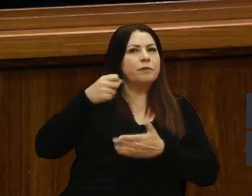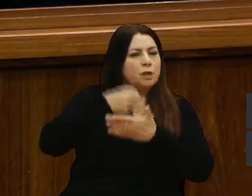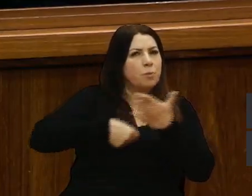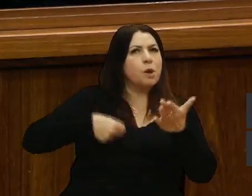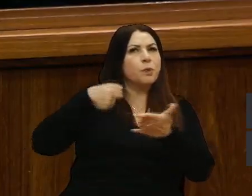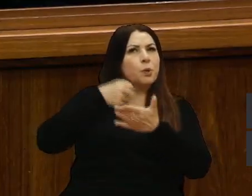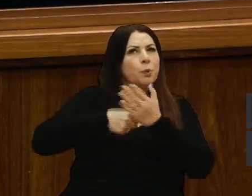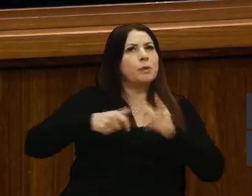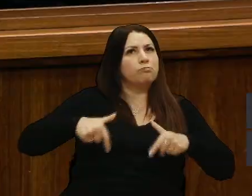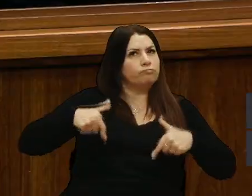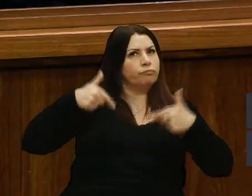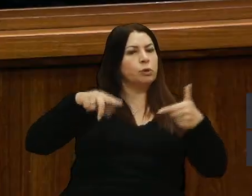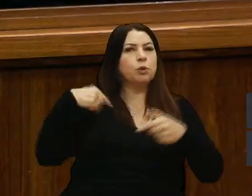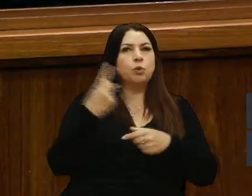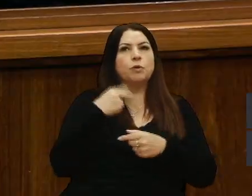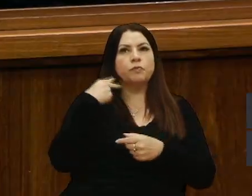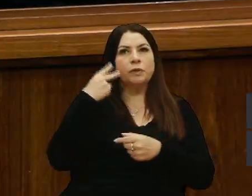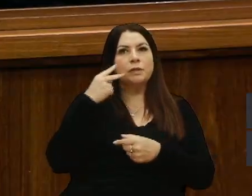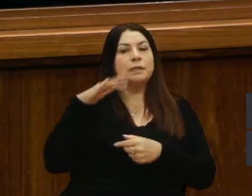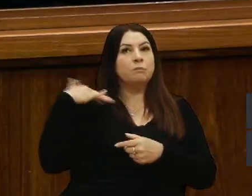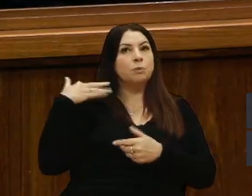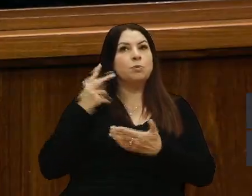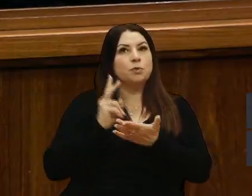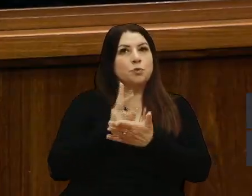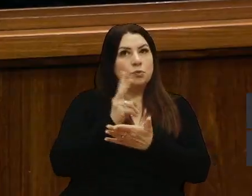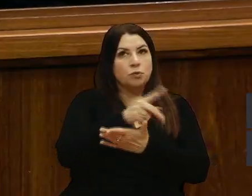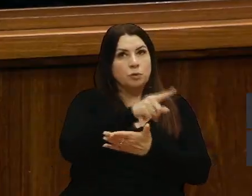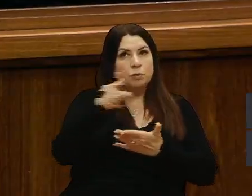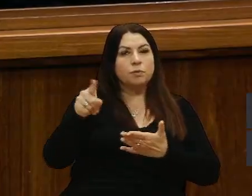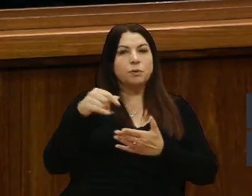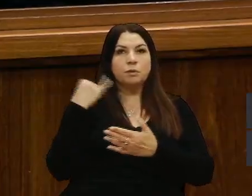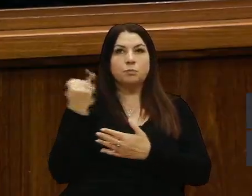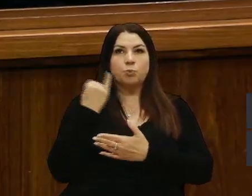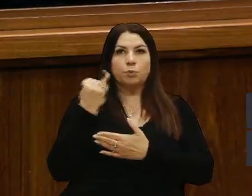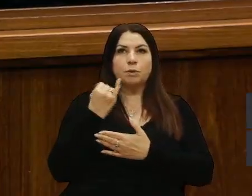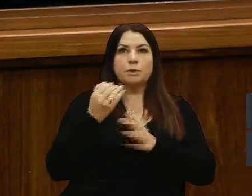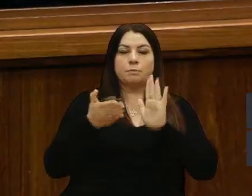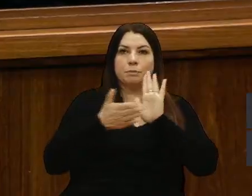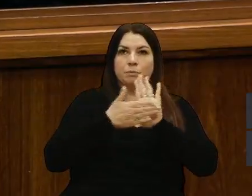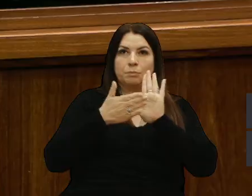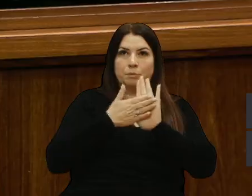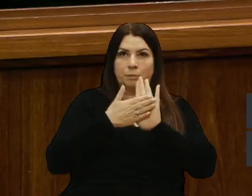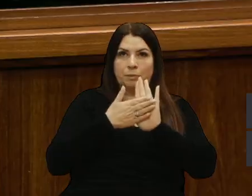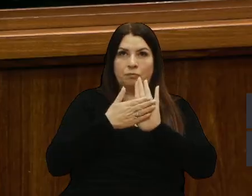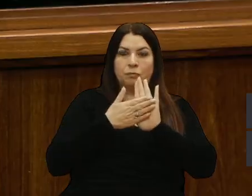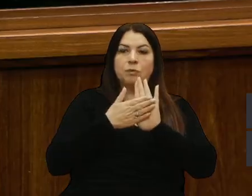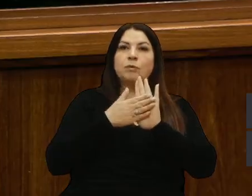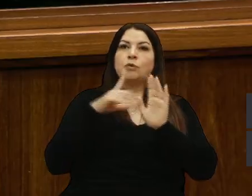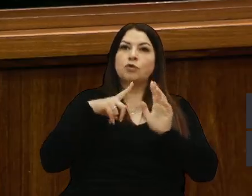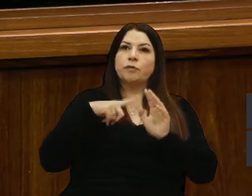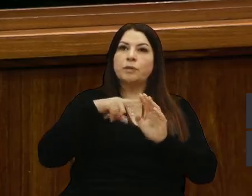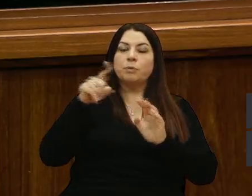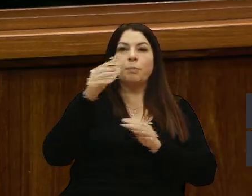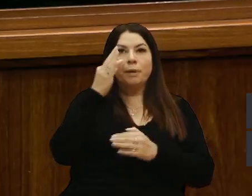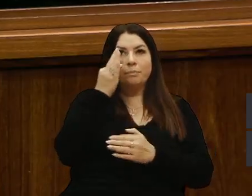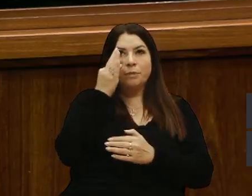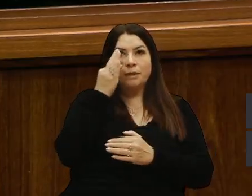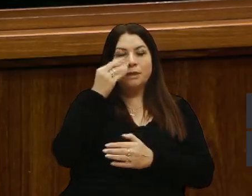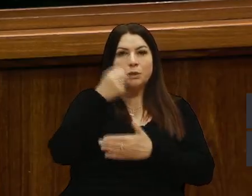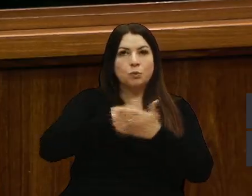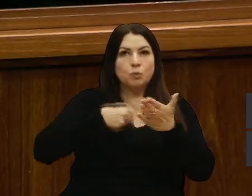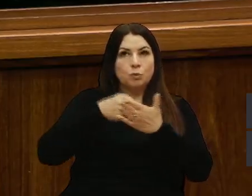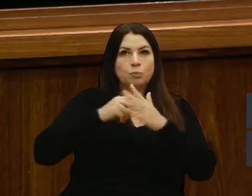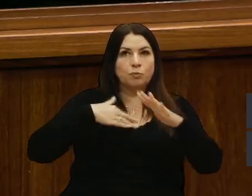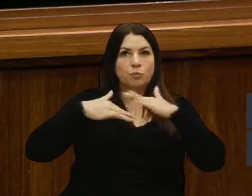luta. Nós, vereadora Andressa, demos continuidade a essa importante pauta quando estivemos presentes nas lutas